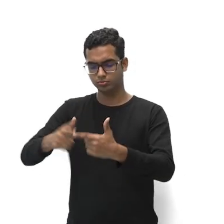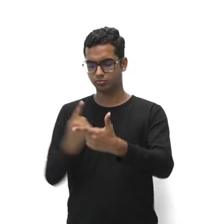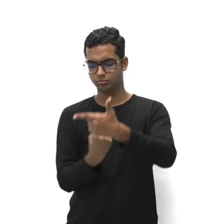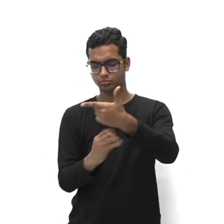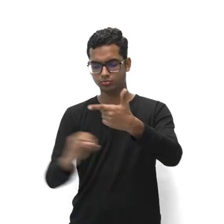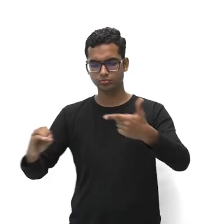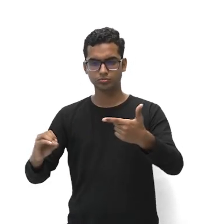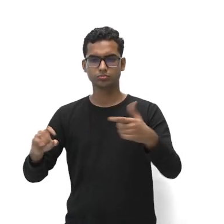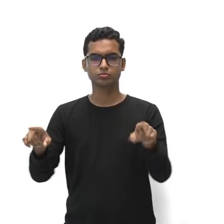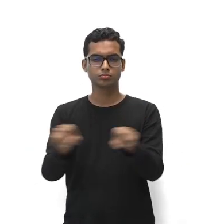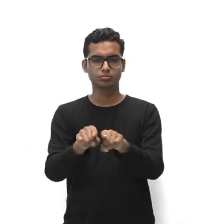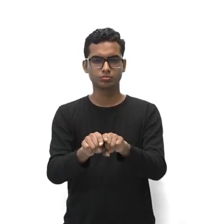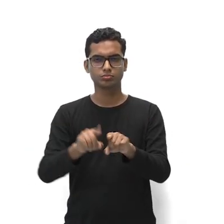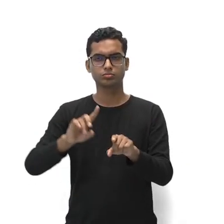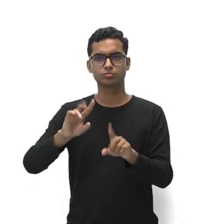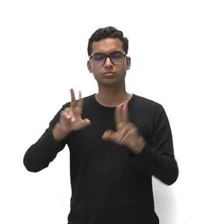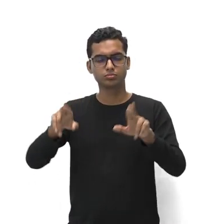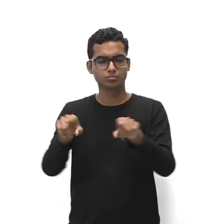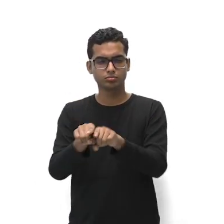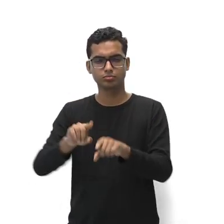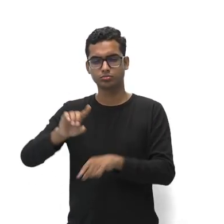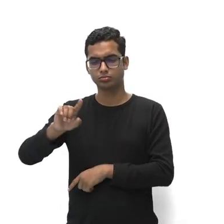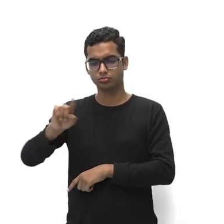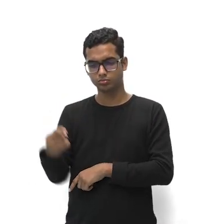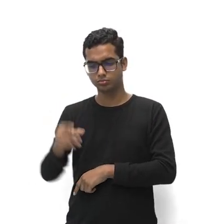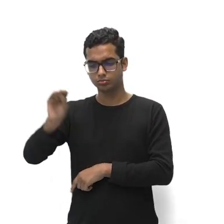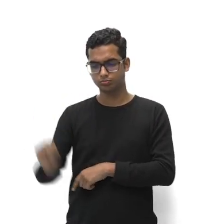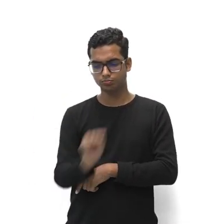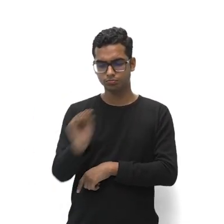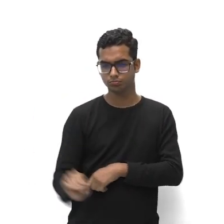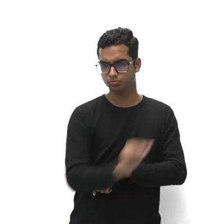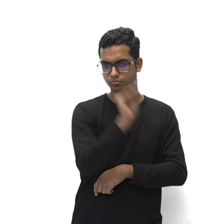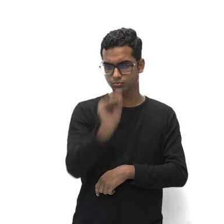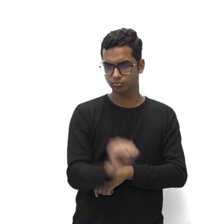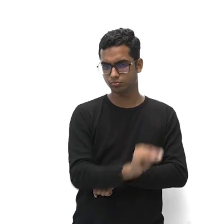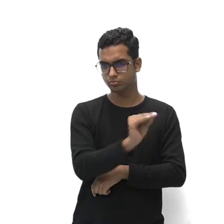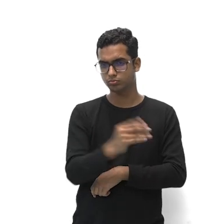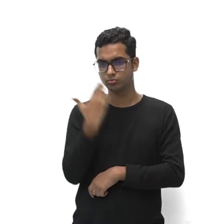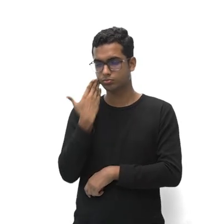o mesmo que deslocar a vírgula 3 casas para a esquerda. Então, eu vou ter o quê?